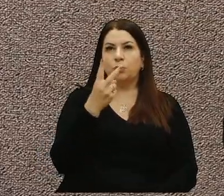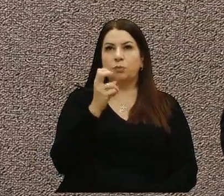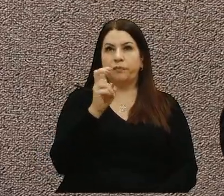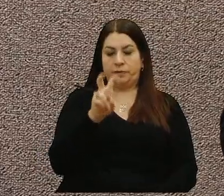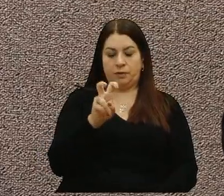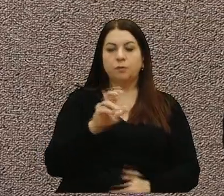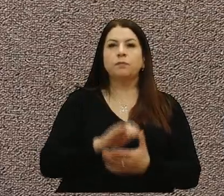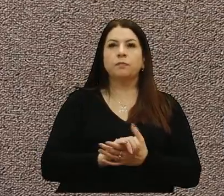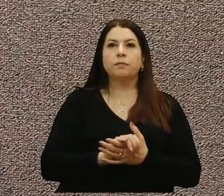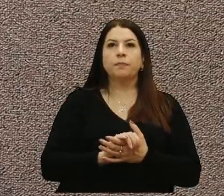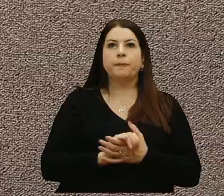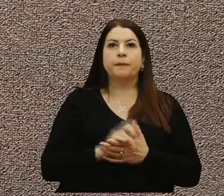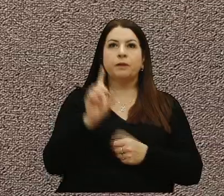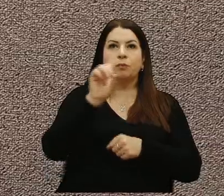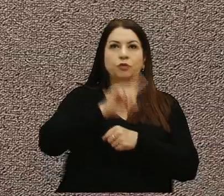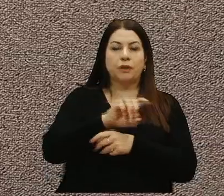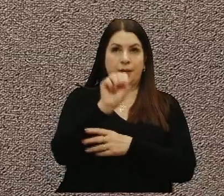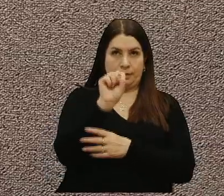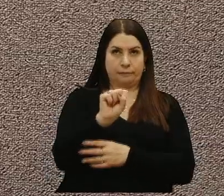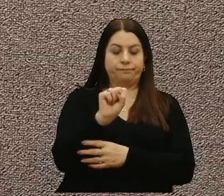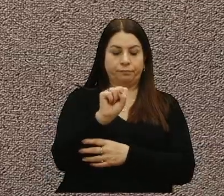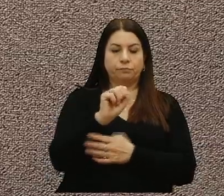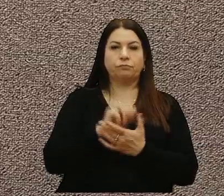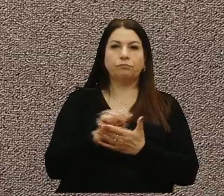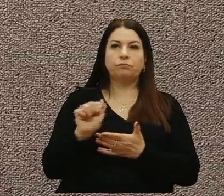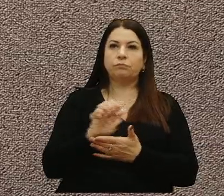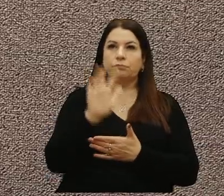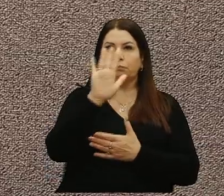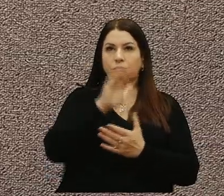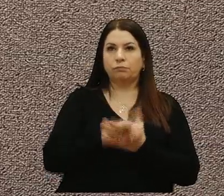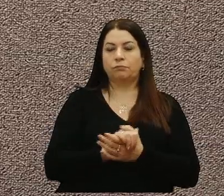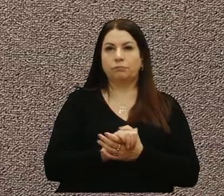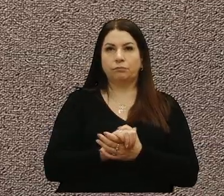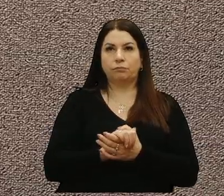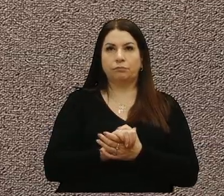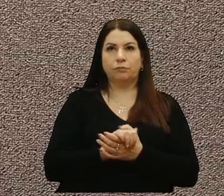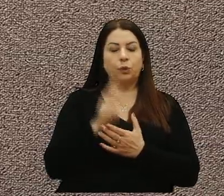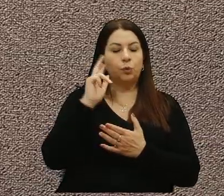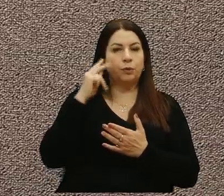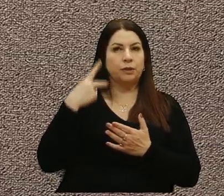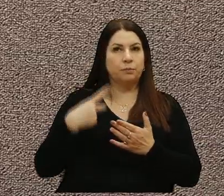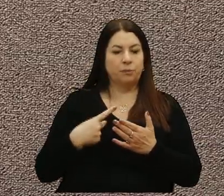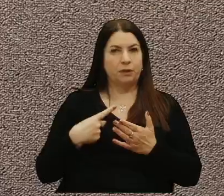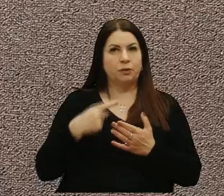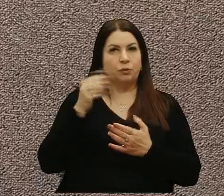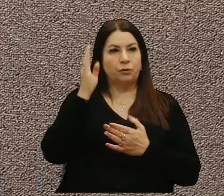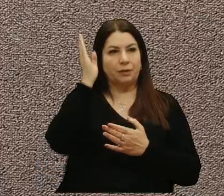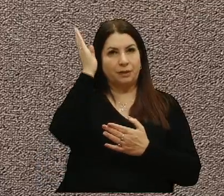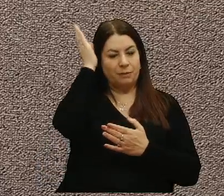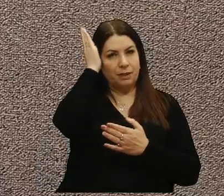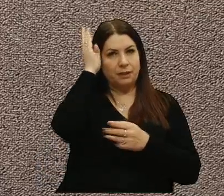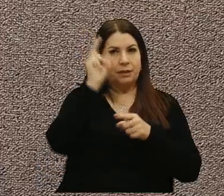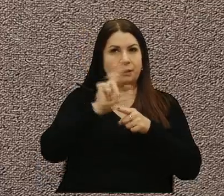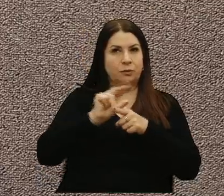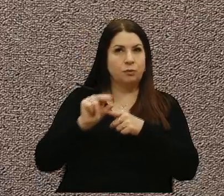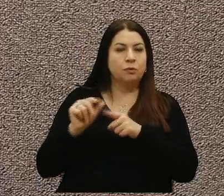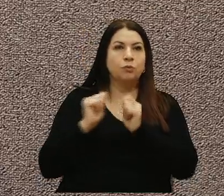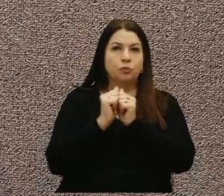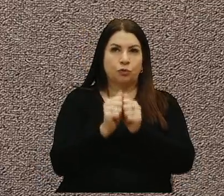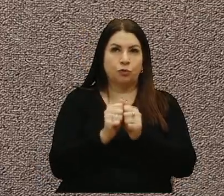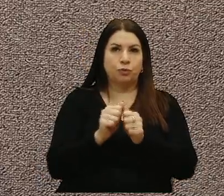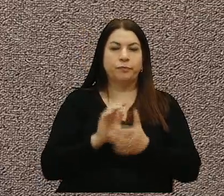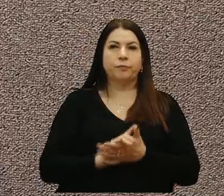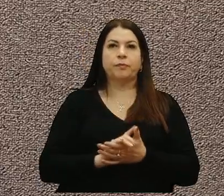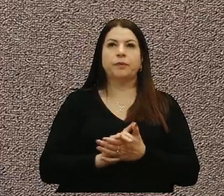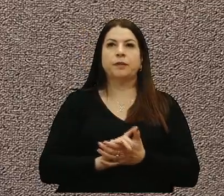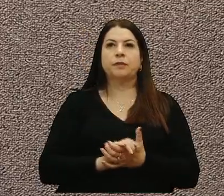138/2025, que é o dia S de valorização e reconhecimento do Serviço Social do Comércio, SESC, e do